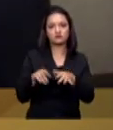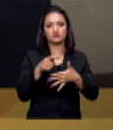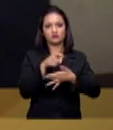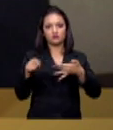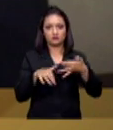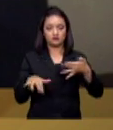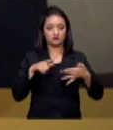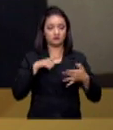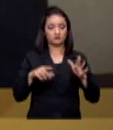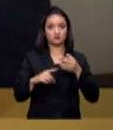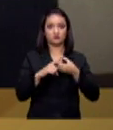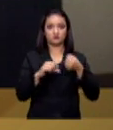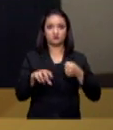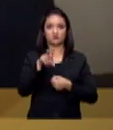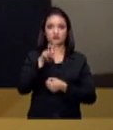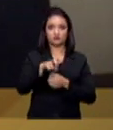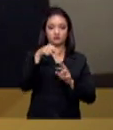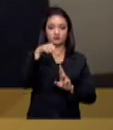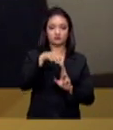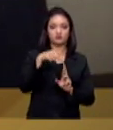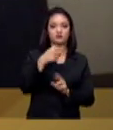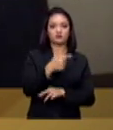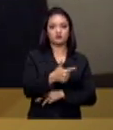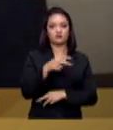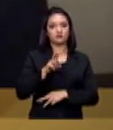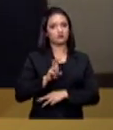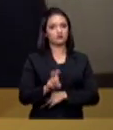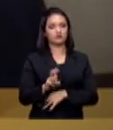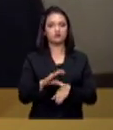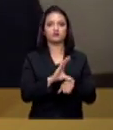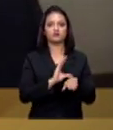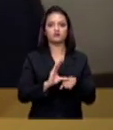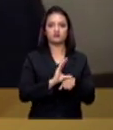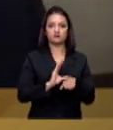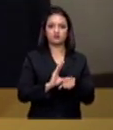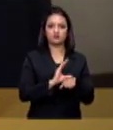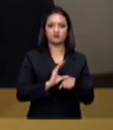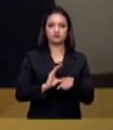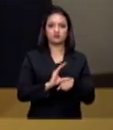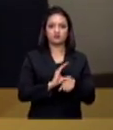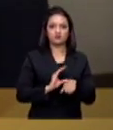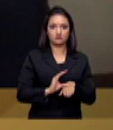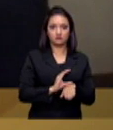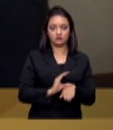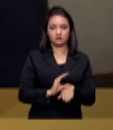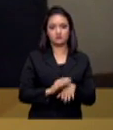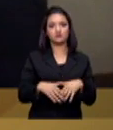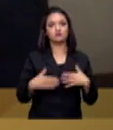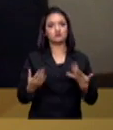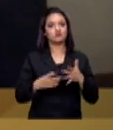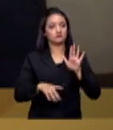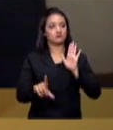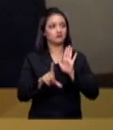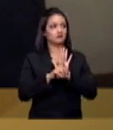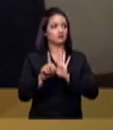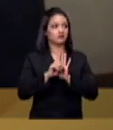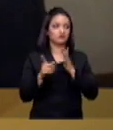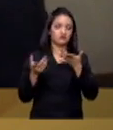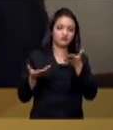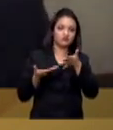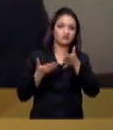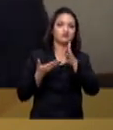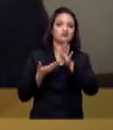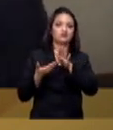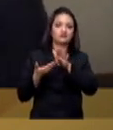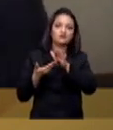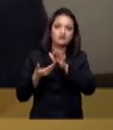artigo 5º, inciso 25 da nossa Constituição Federal, que diz que a lei não excluirá da apreciação